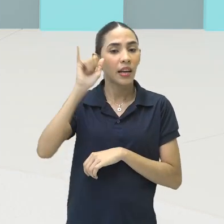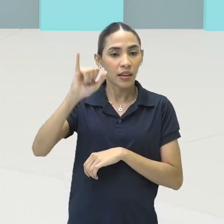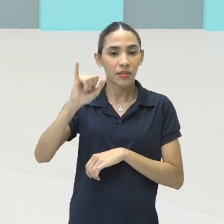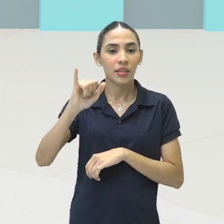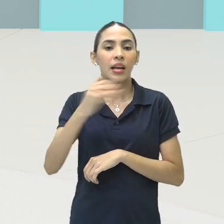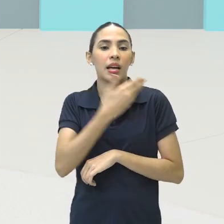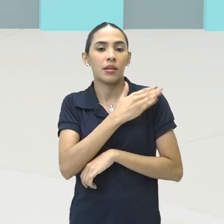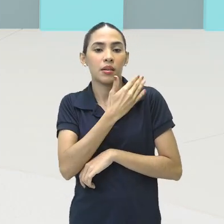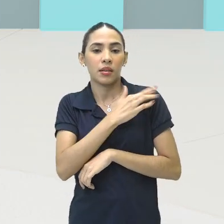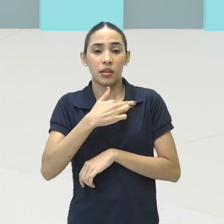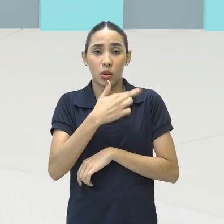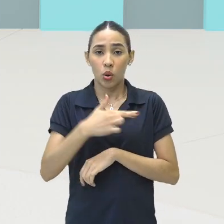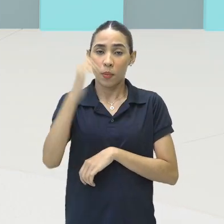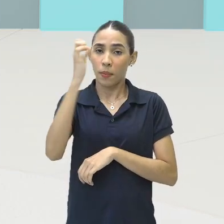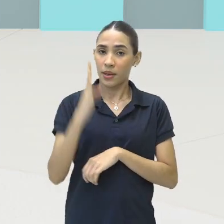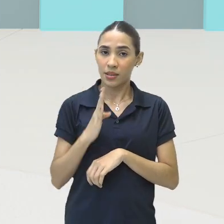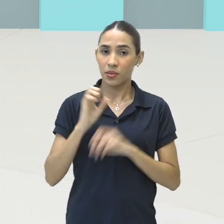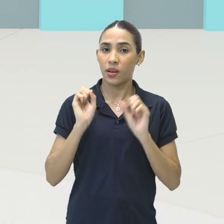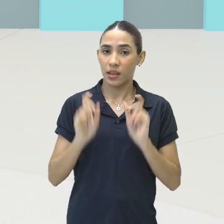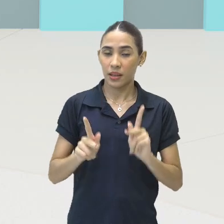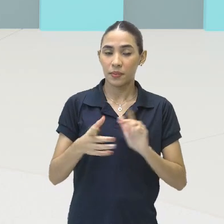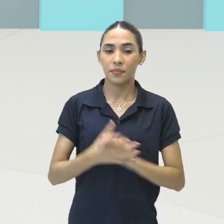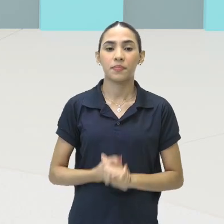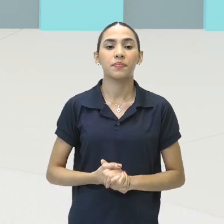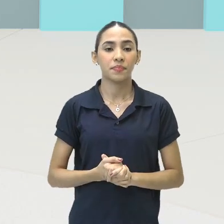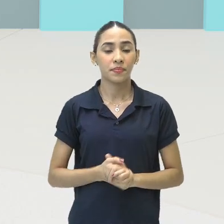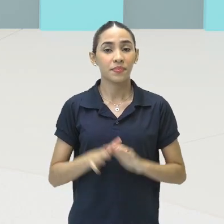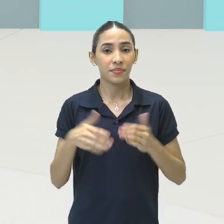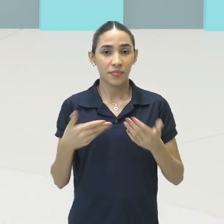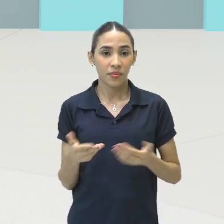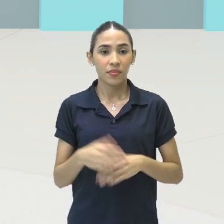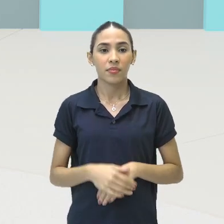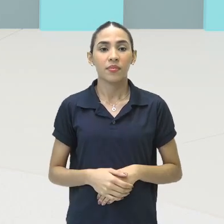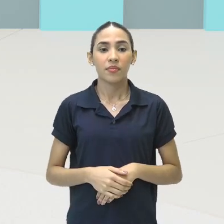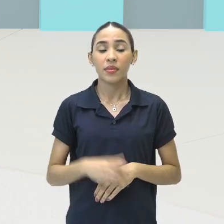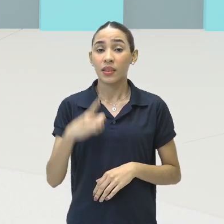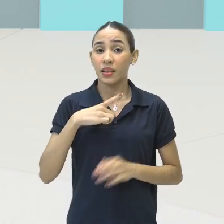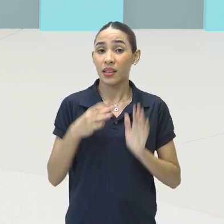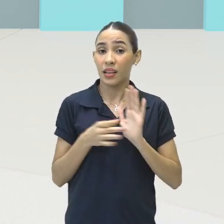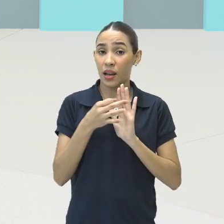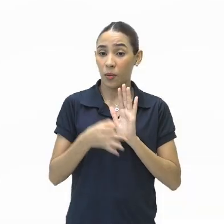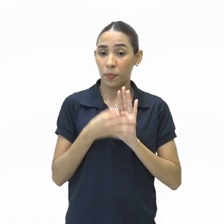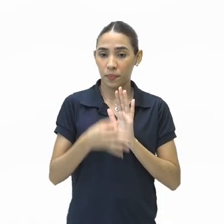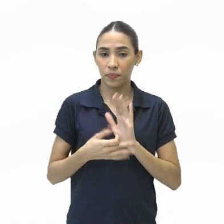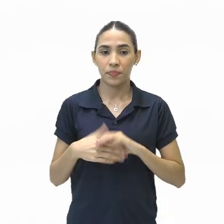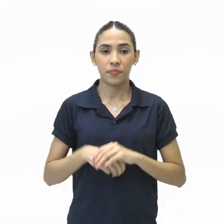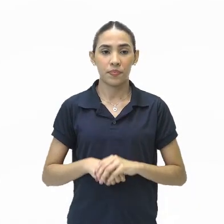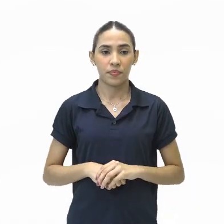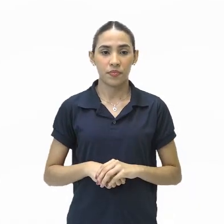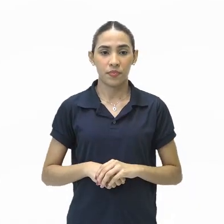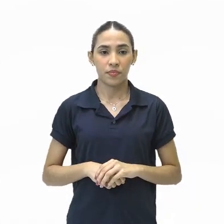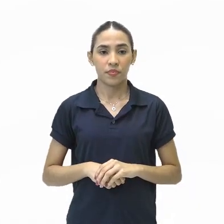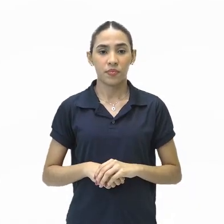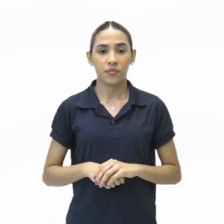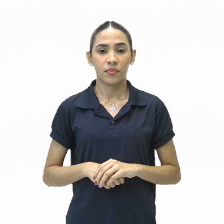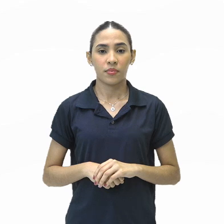religiosa no Brasil. Ok? Diante disso, nós temos a argumentação.